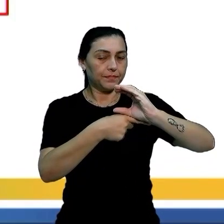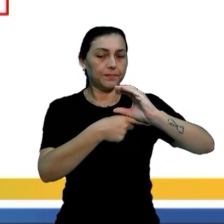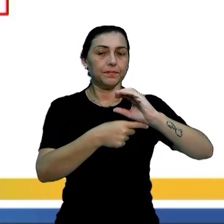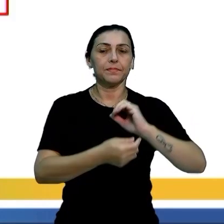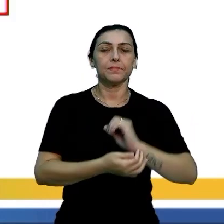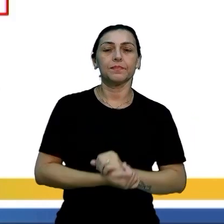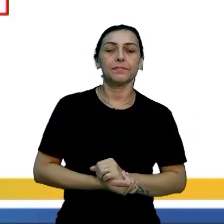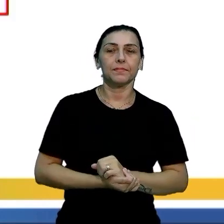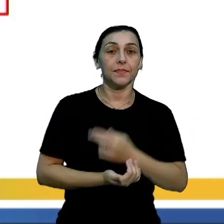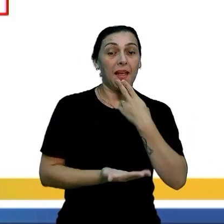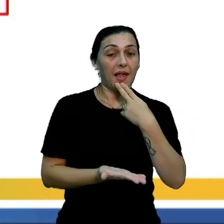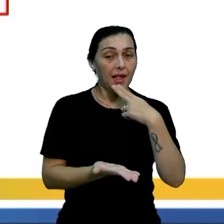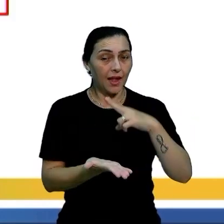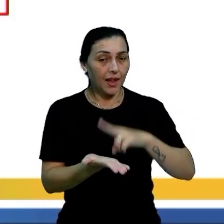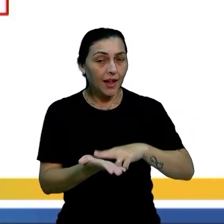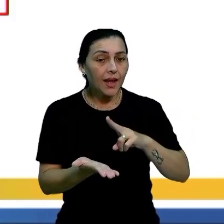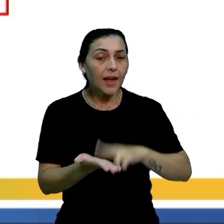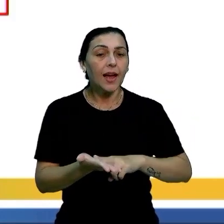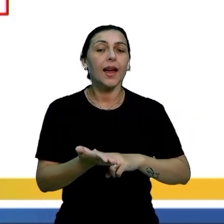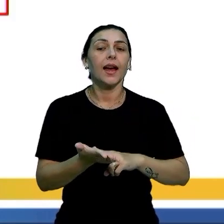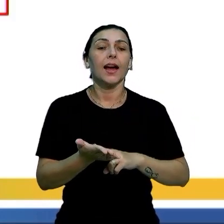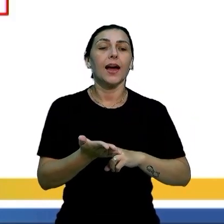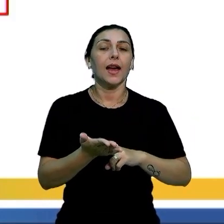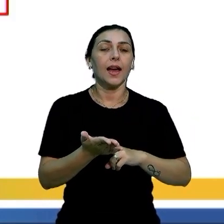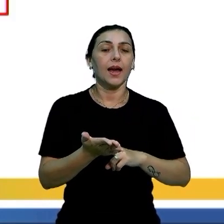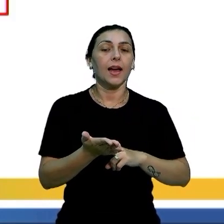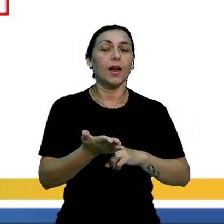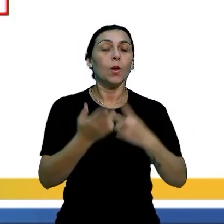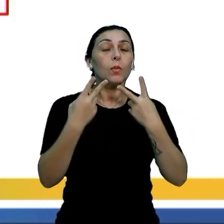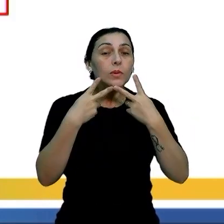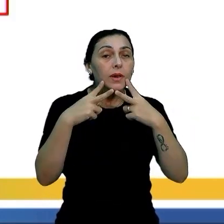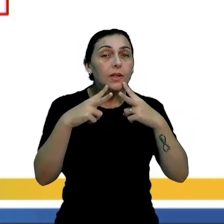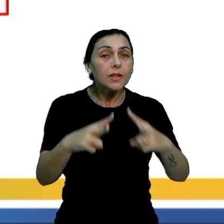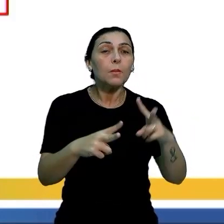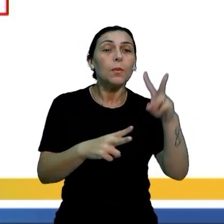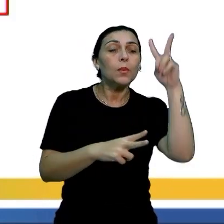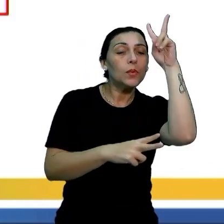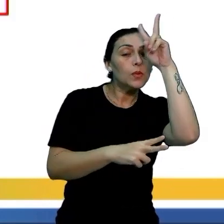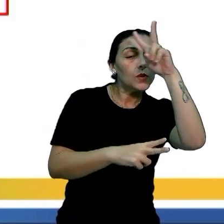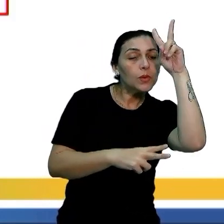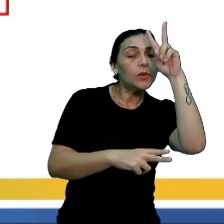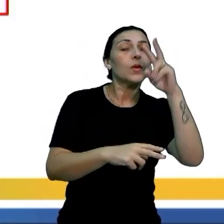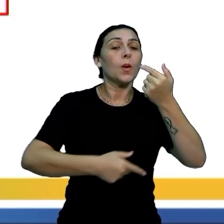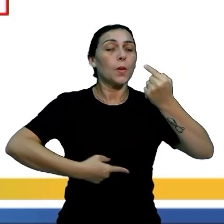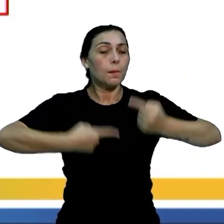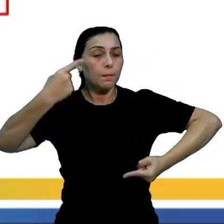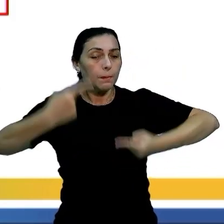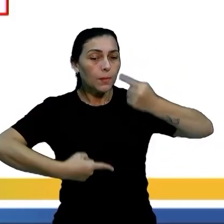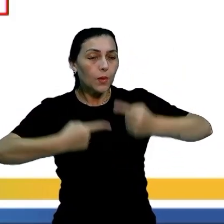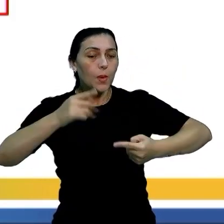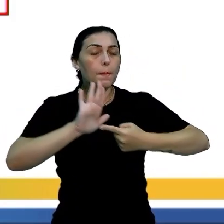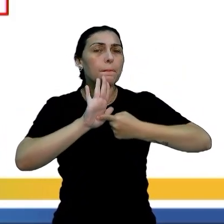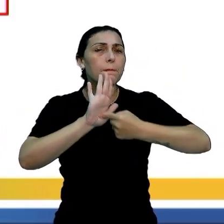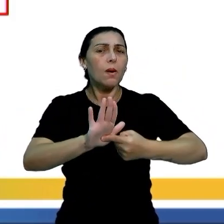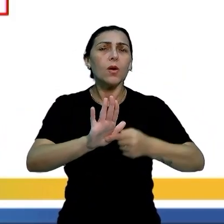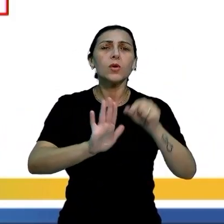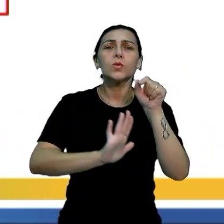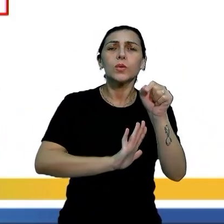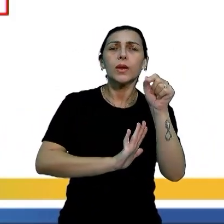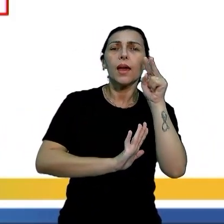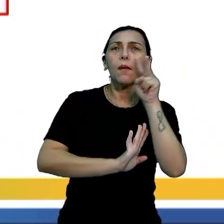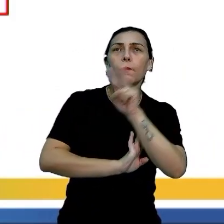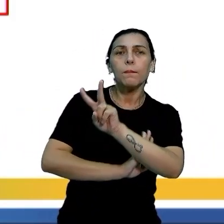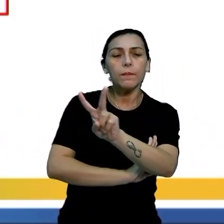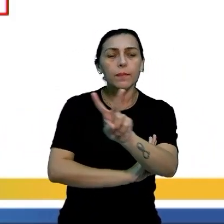Vamos lá, a letra C, e a letra C é a nossa alternativa correta. Diz o seguinte: a carta,